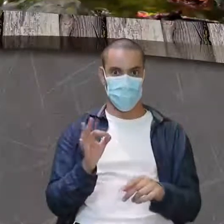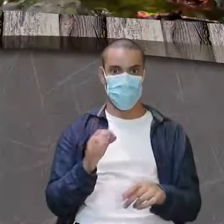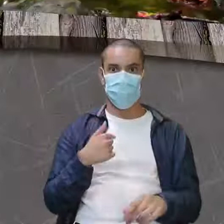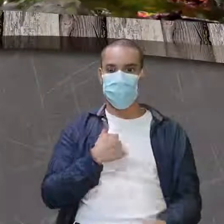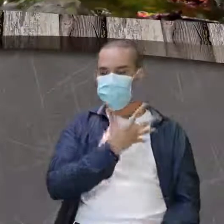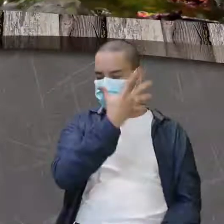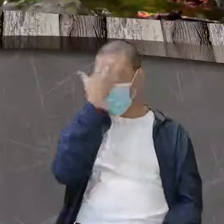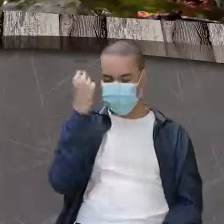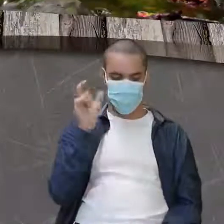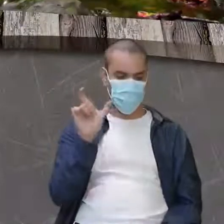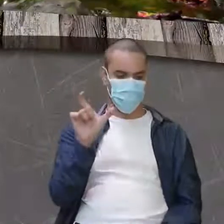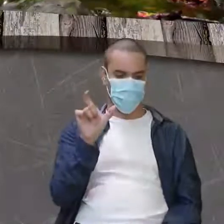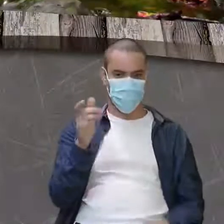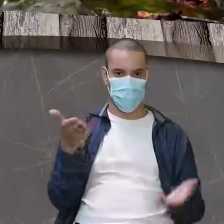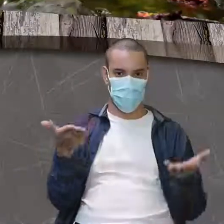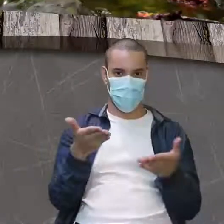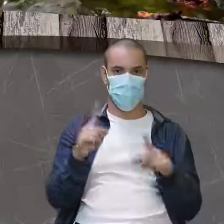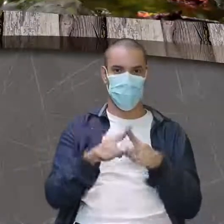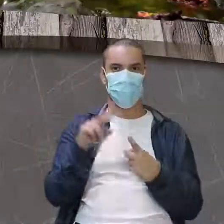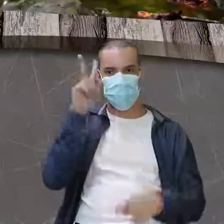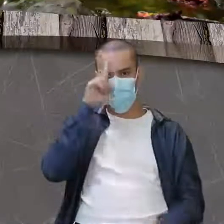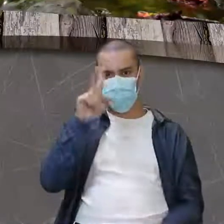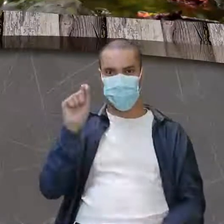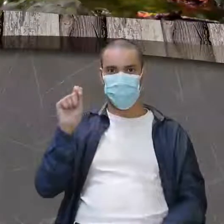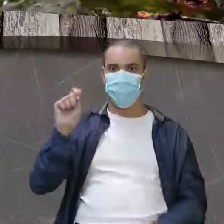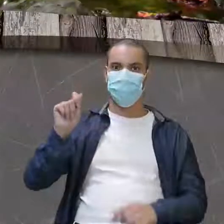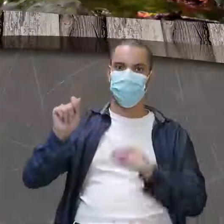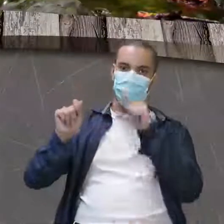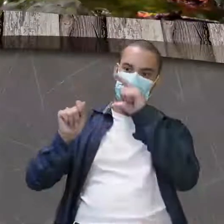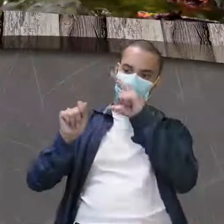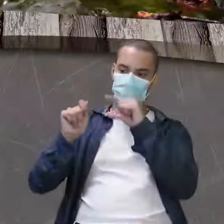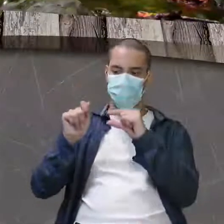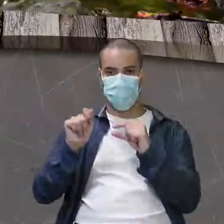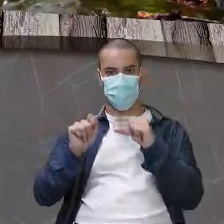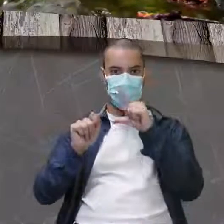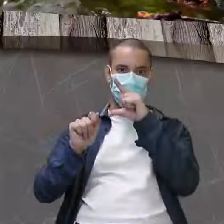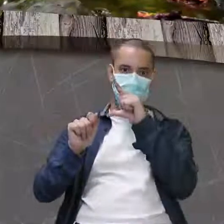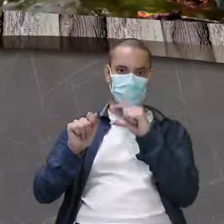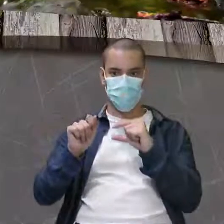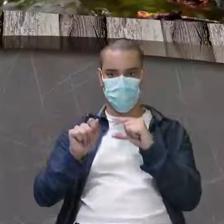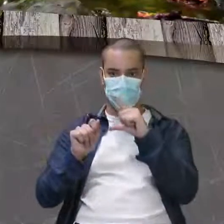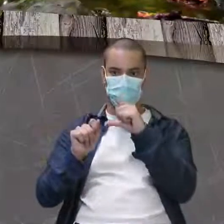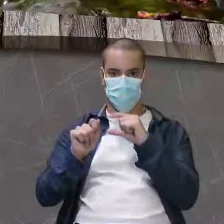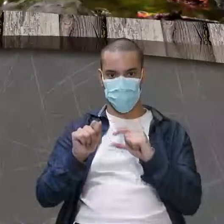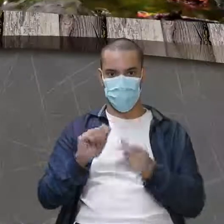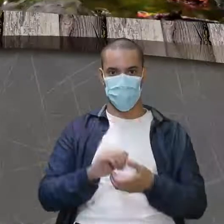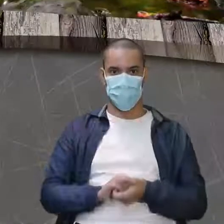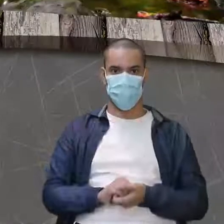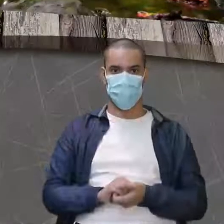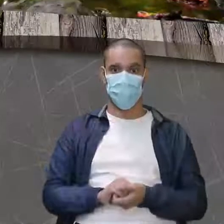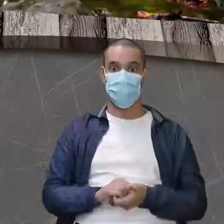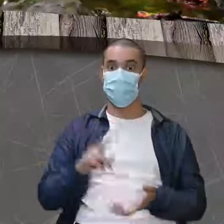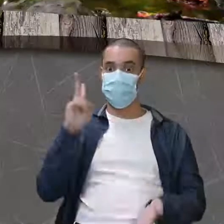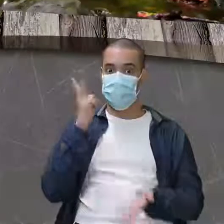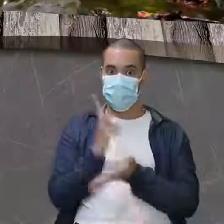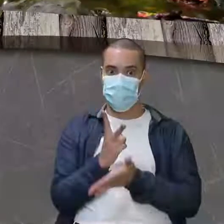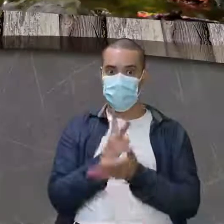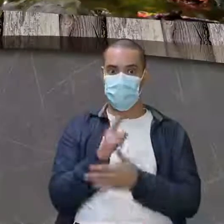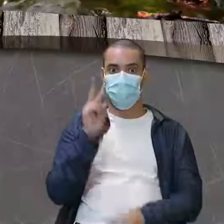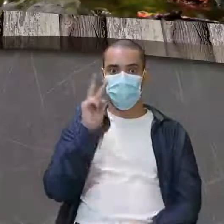olha, fugiu. Mas eram aquele azão, azinho, lembram? Rzão, Rzinho. Então, toda vez que a gente vê essa palavra,